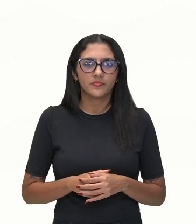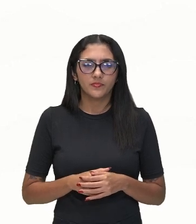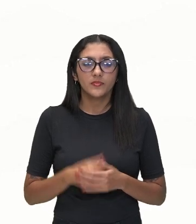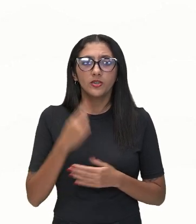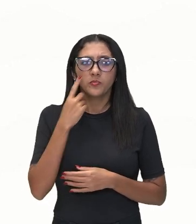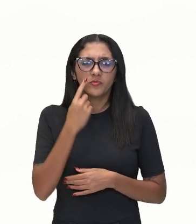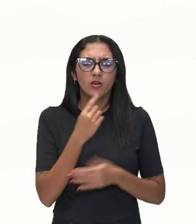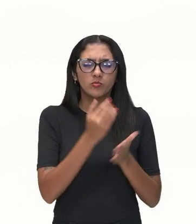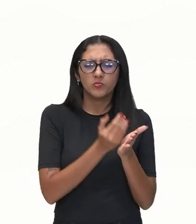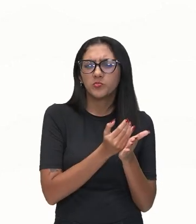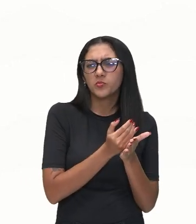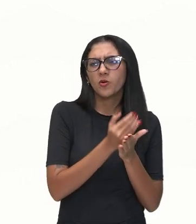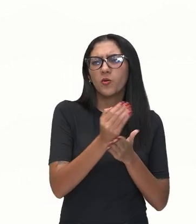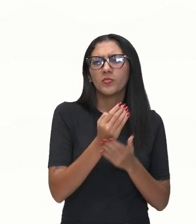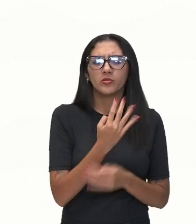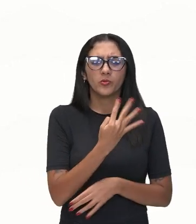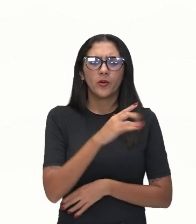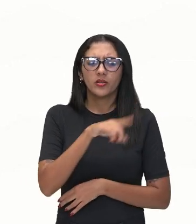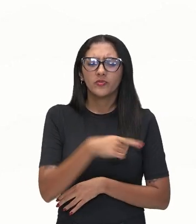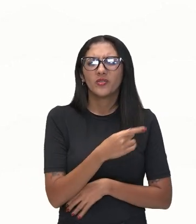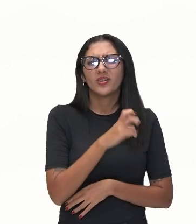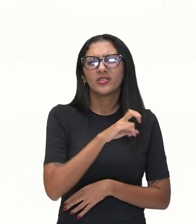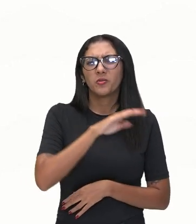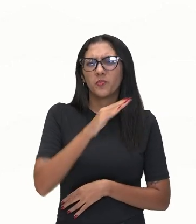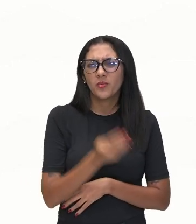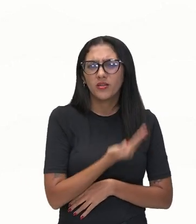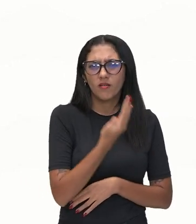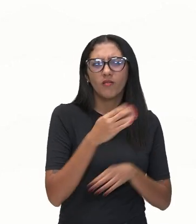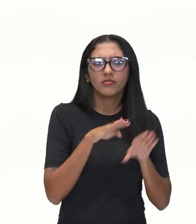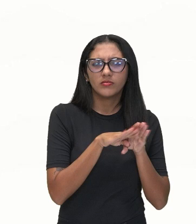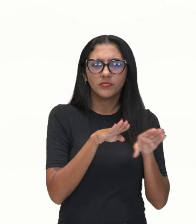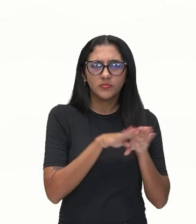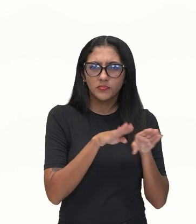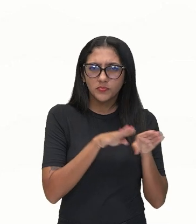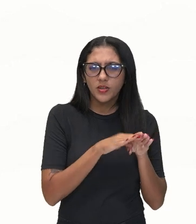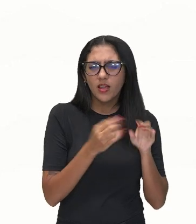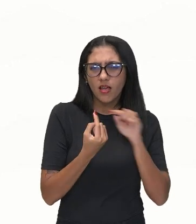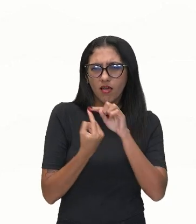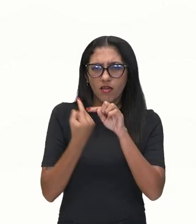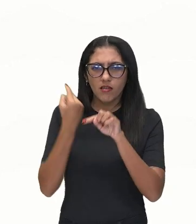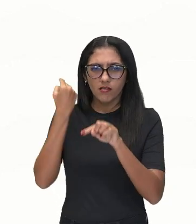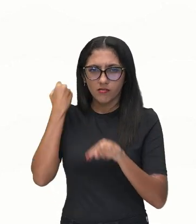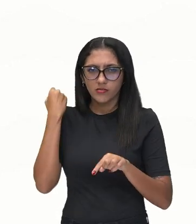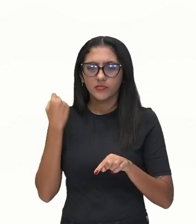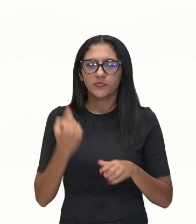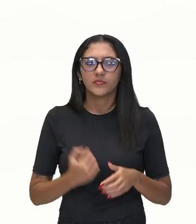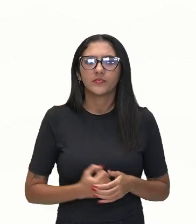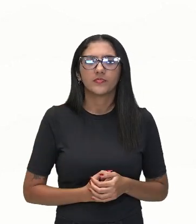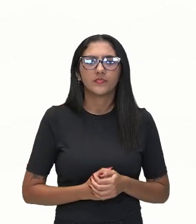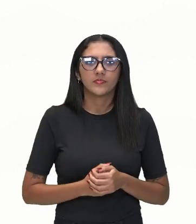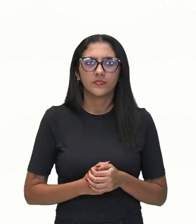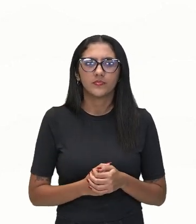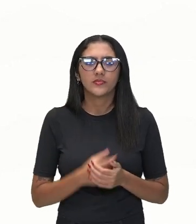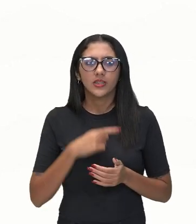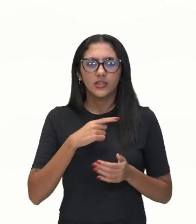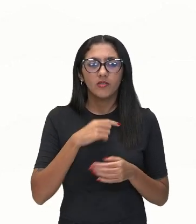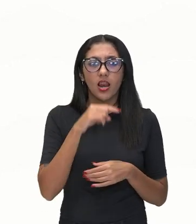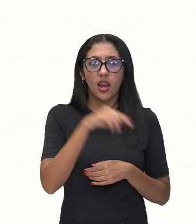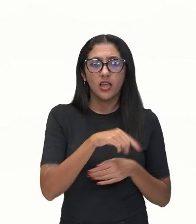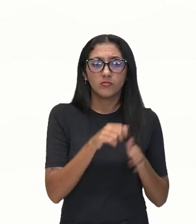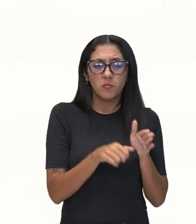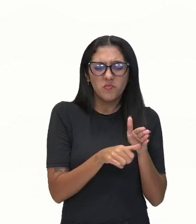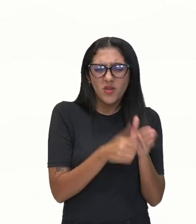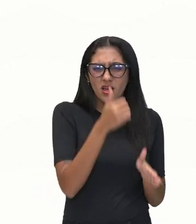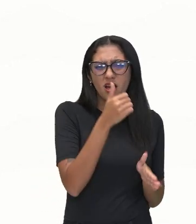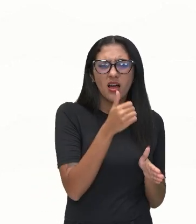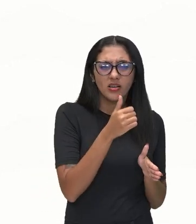da Terra, 4,5 bilhões de anos atrás, né? E assim, naquele momento, aquela